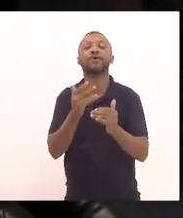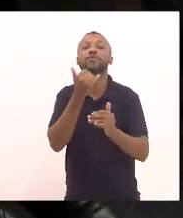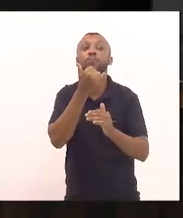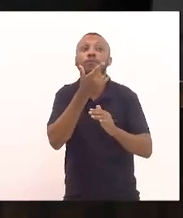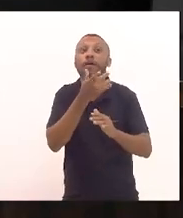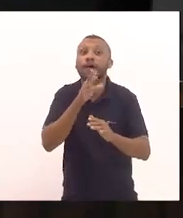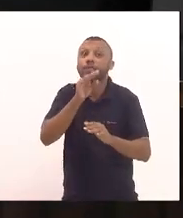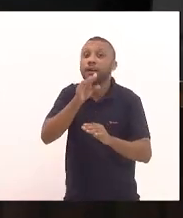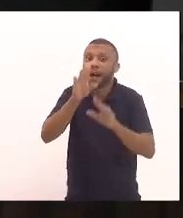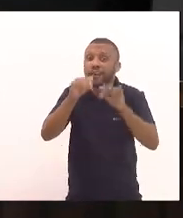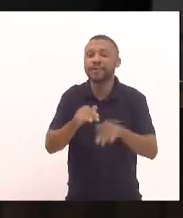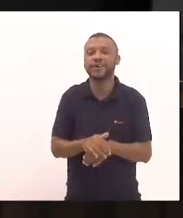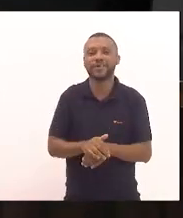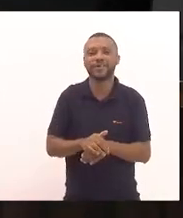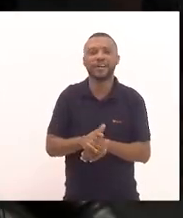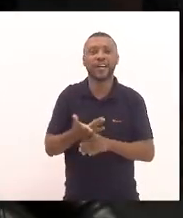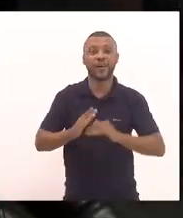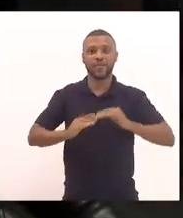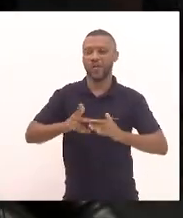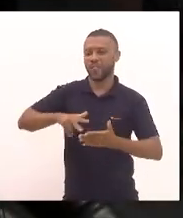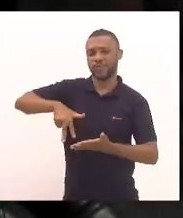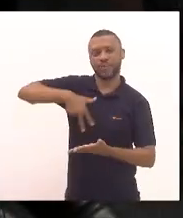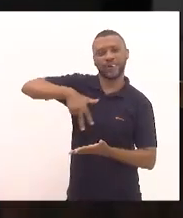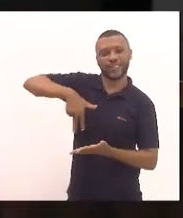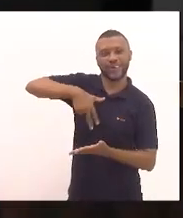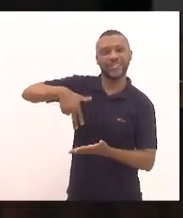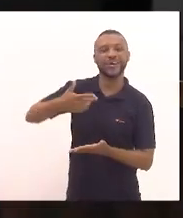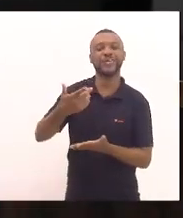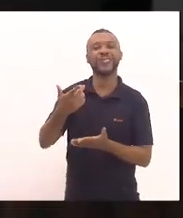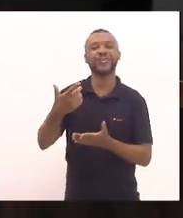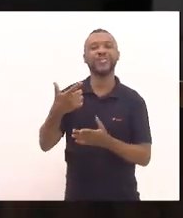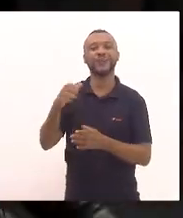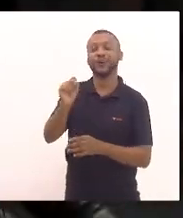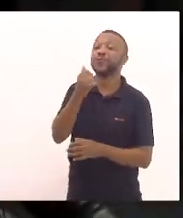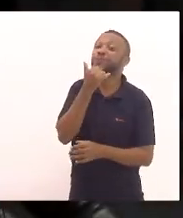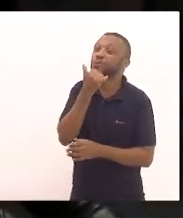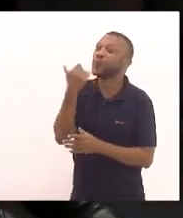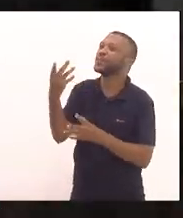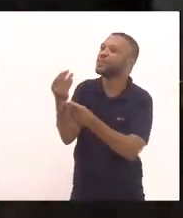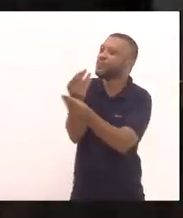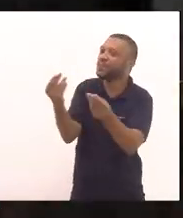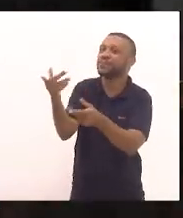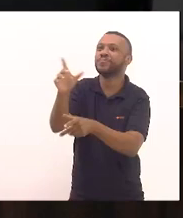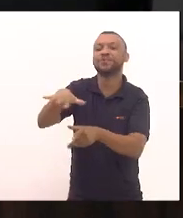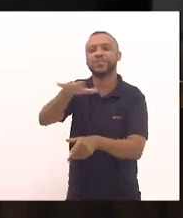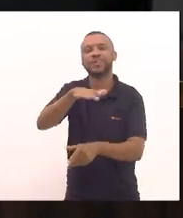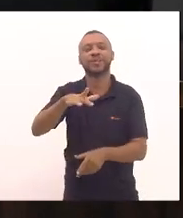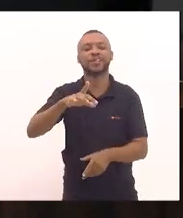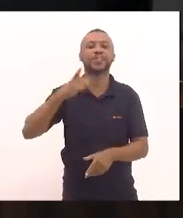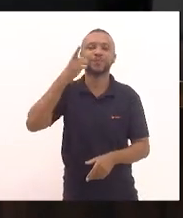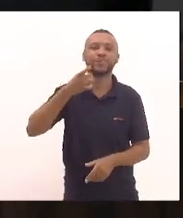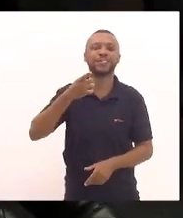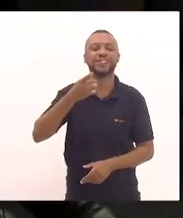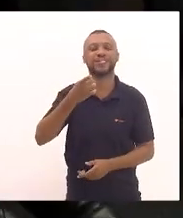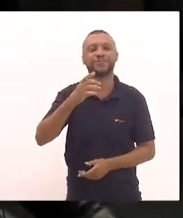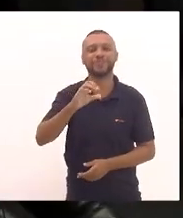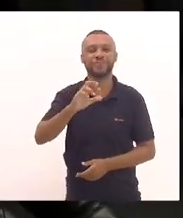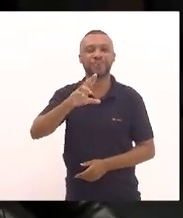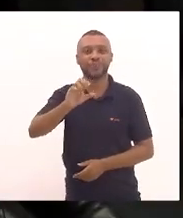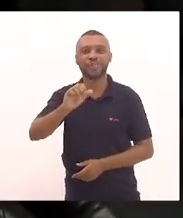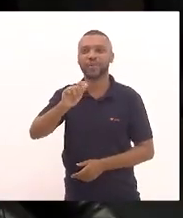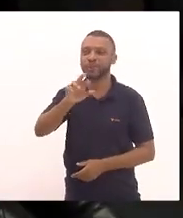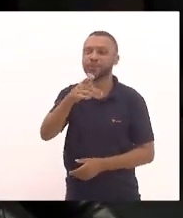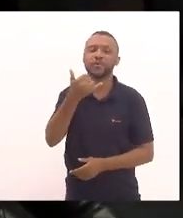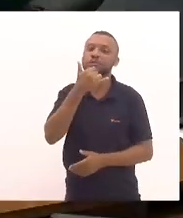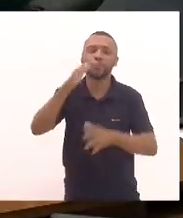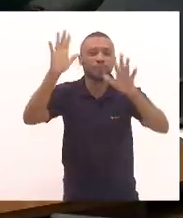logo. E dançarino do quadradinho de oito. Está cheio de gente aí. Deputado, delegado Carlos Augusto. Acompanha a CCJ,